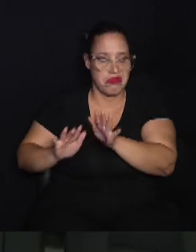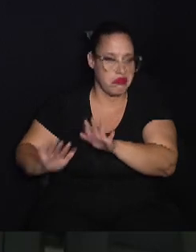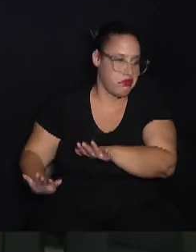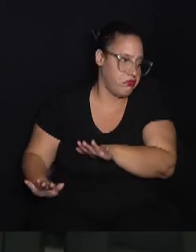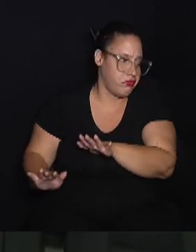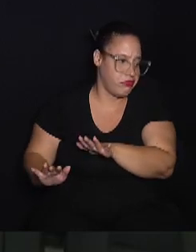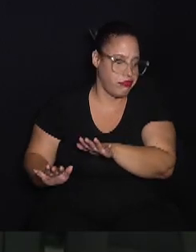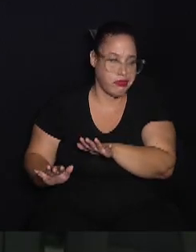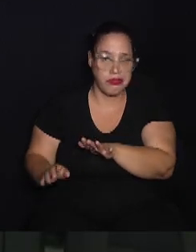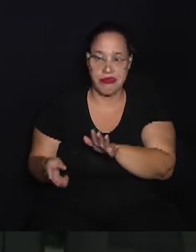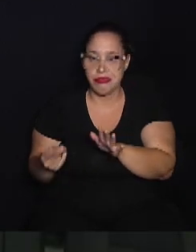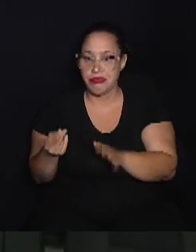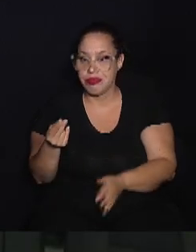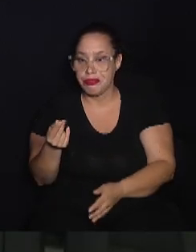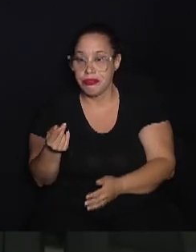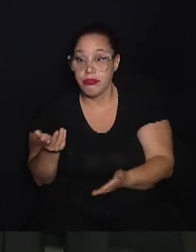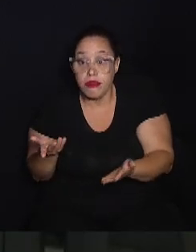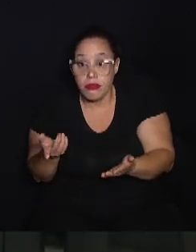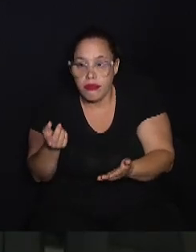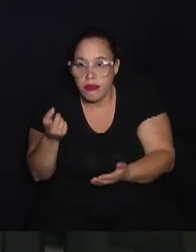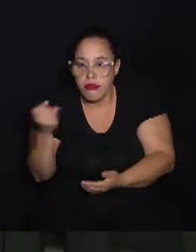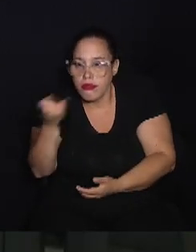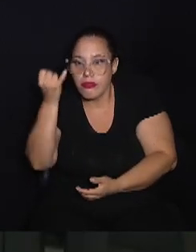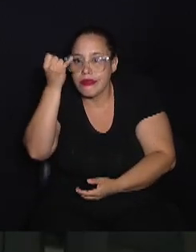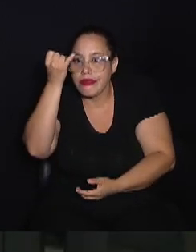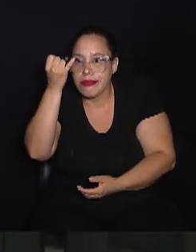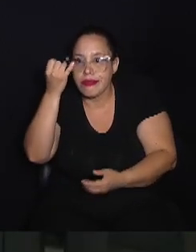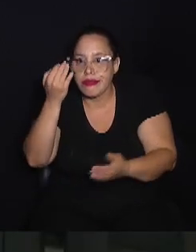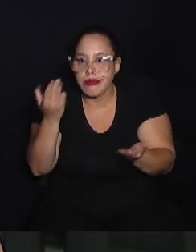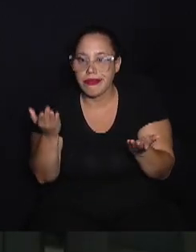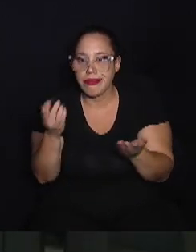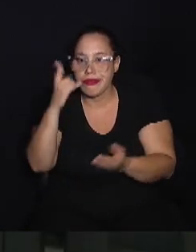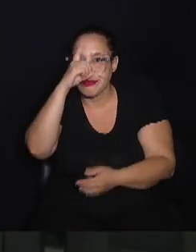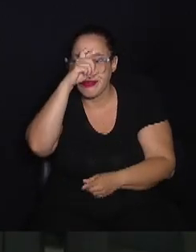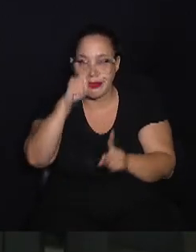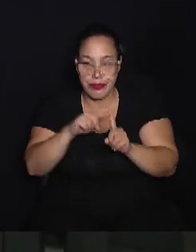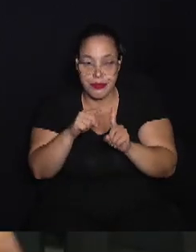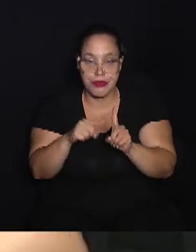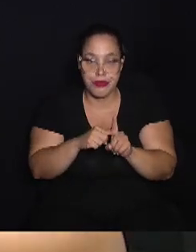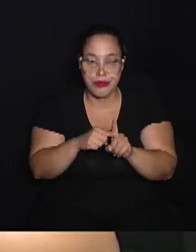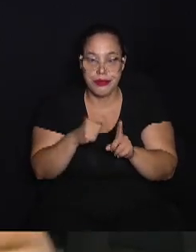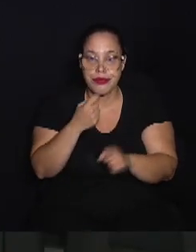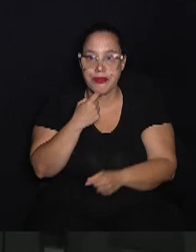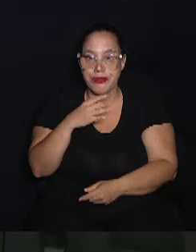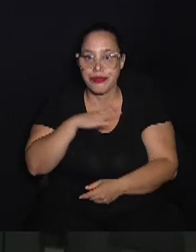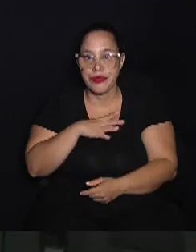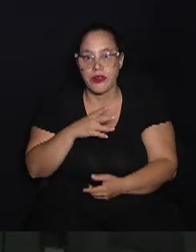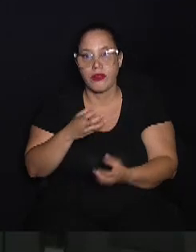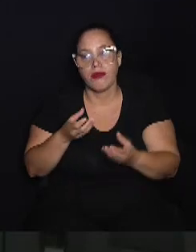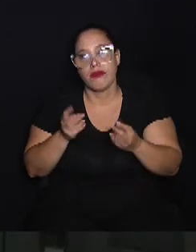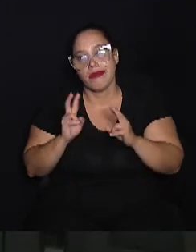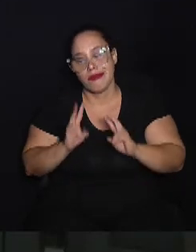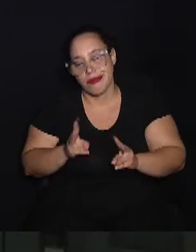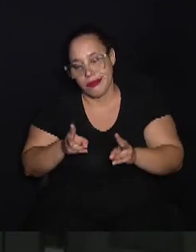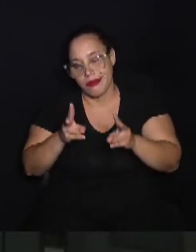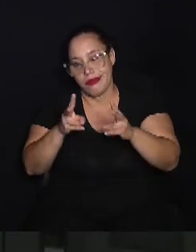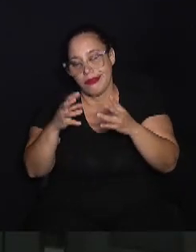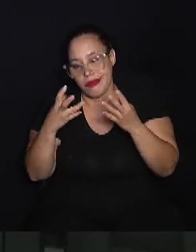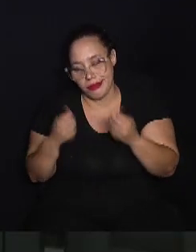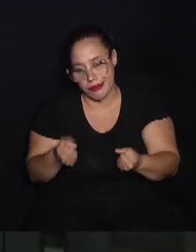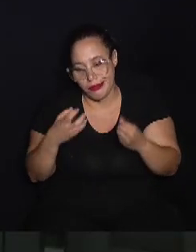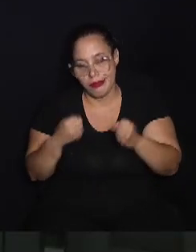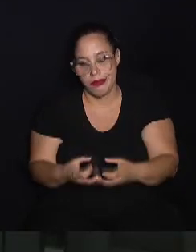recurso para fazer esse importante equipamento público nós estamos falando de uma cidade que recorrentemente recebemos